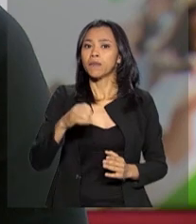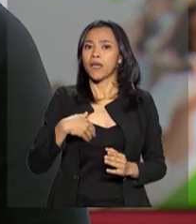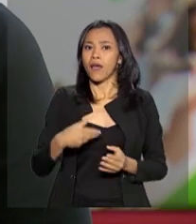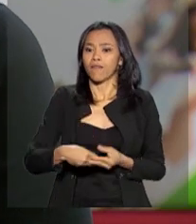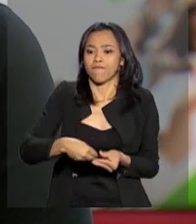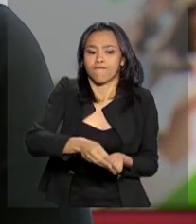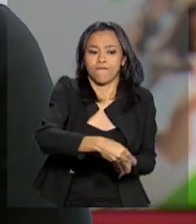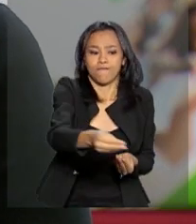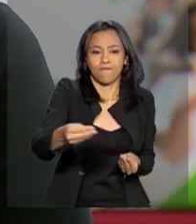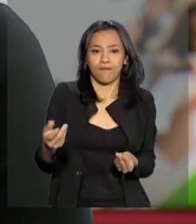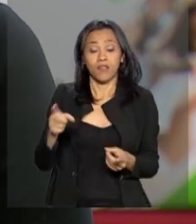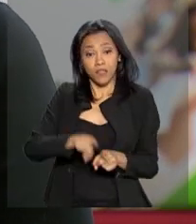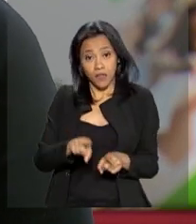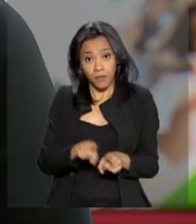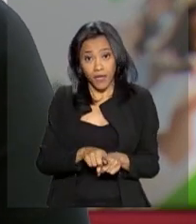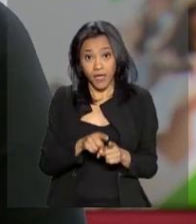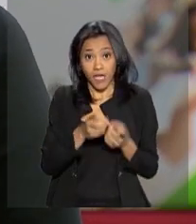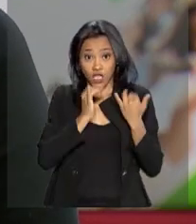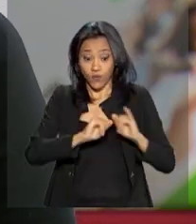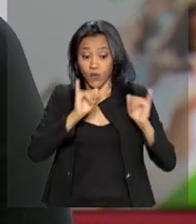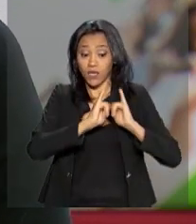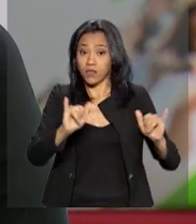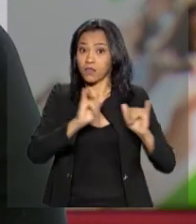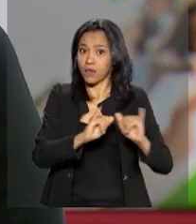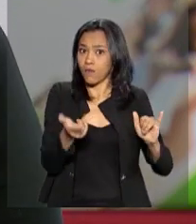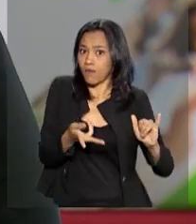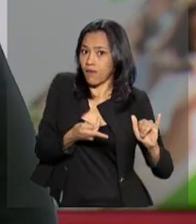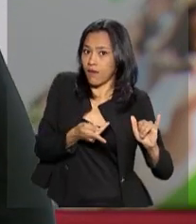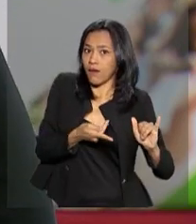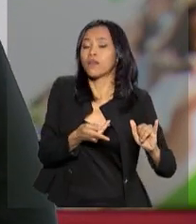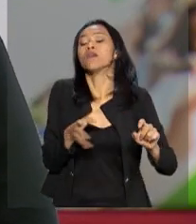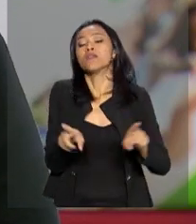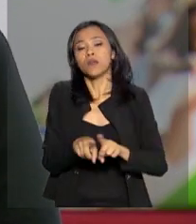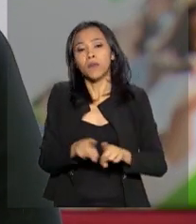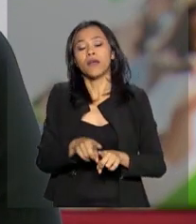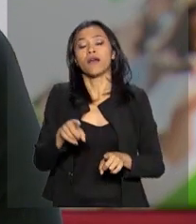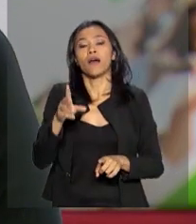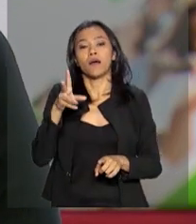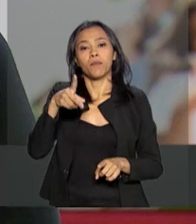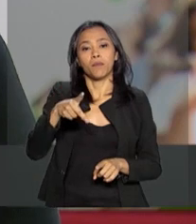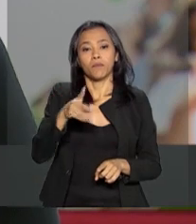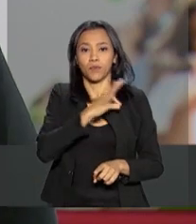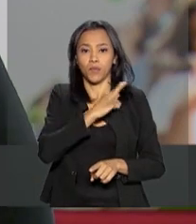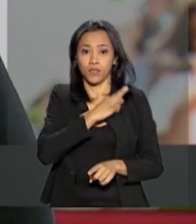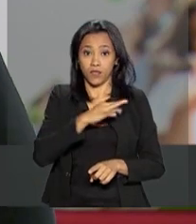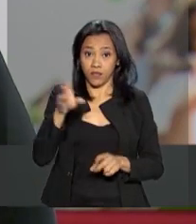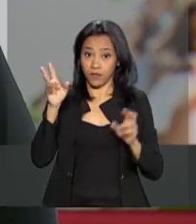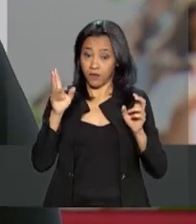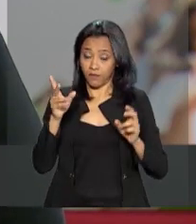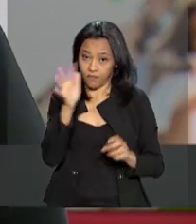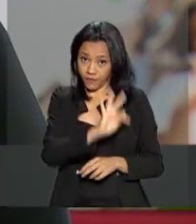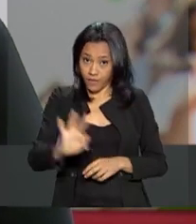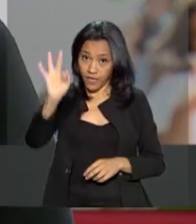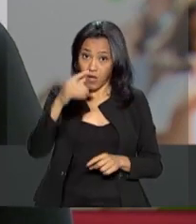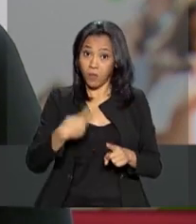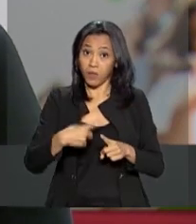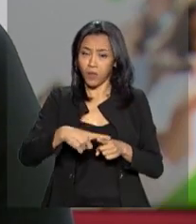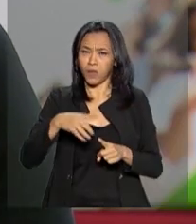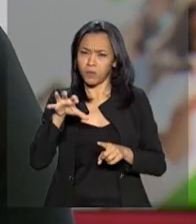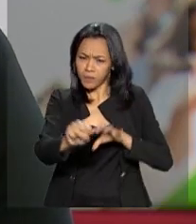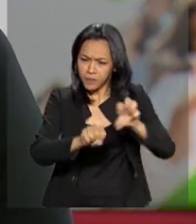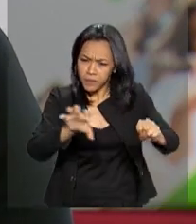ea propaganda eleitoral irregular a pf apreendeu ainda mais de 2 milhões de reais ao longo da campanha entre